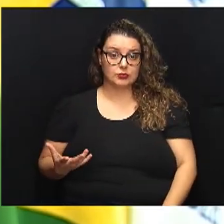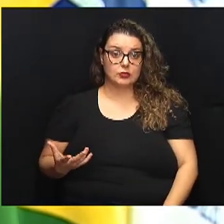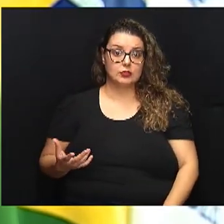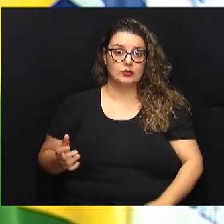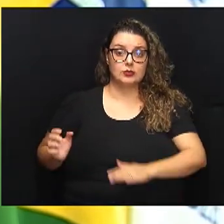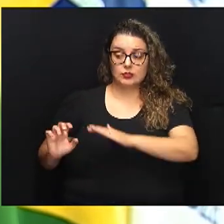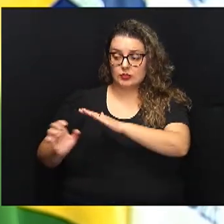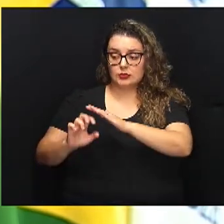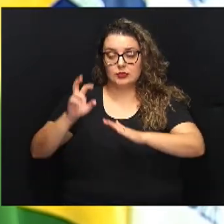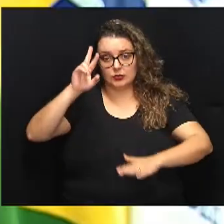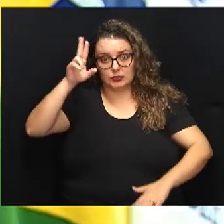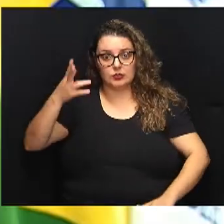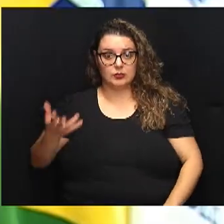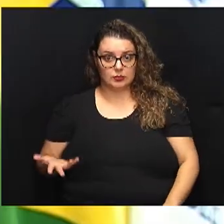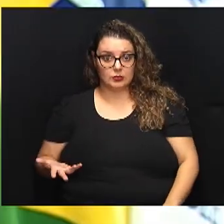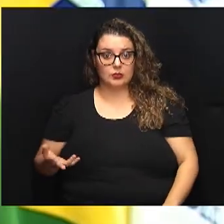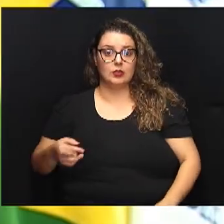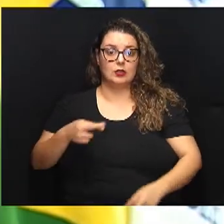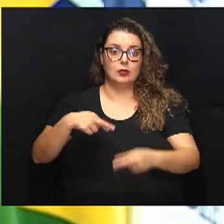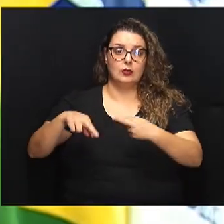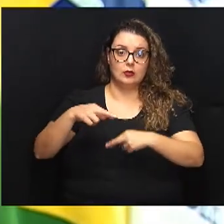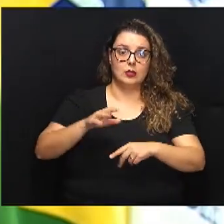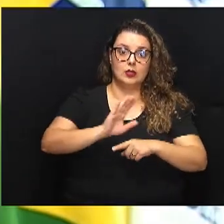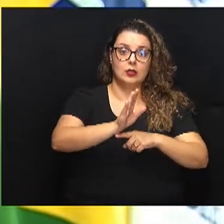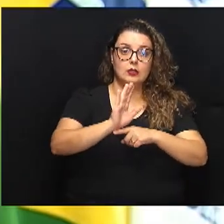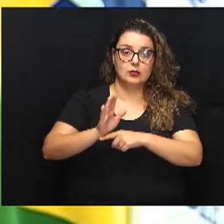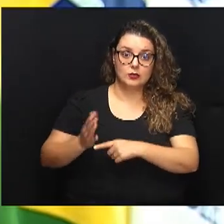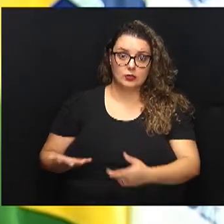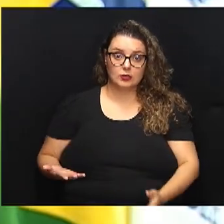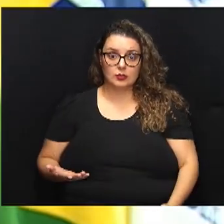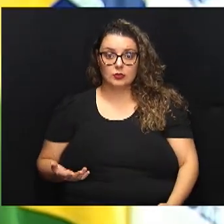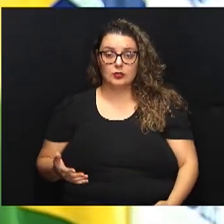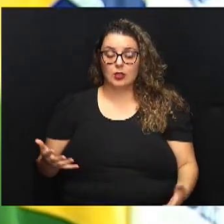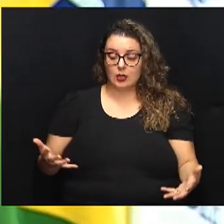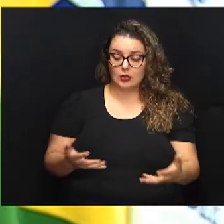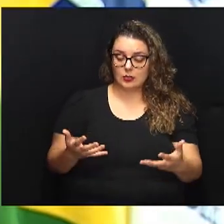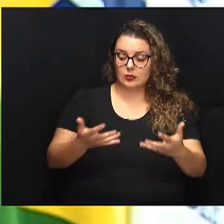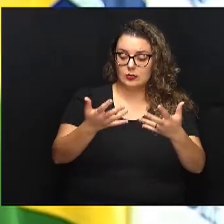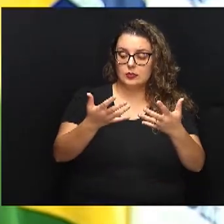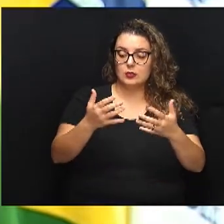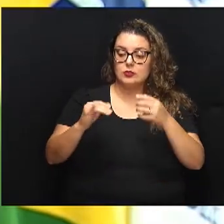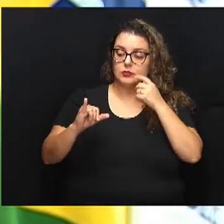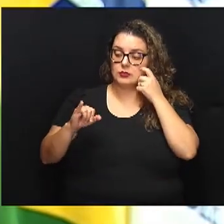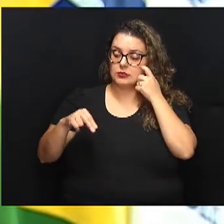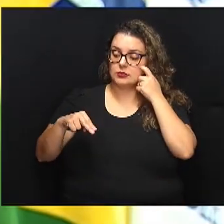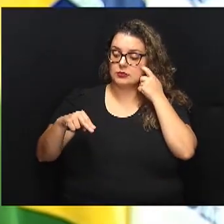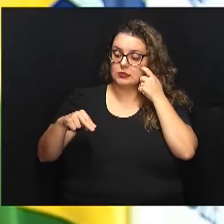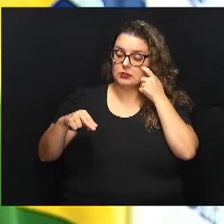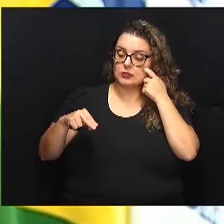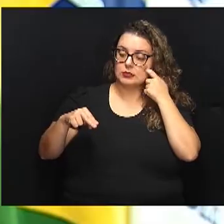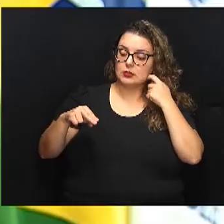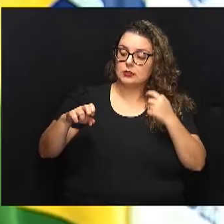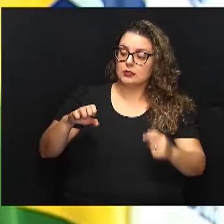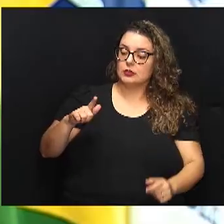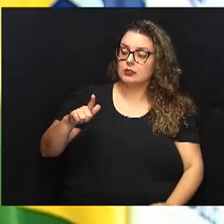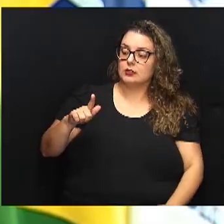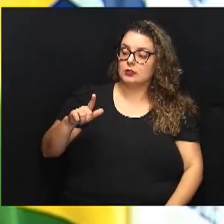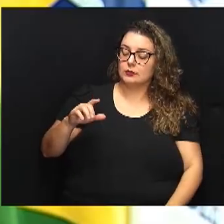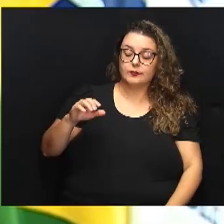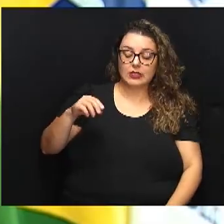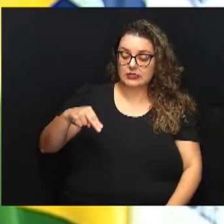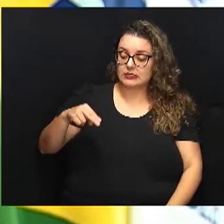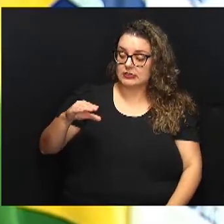empresariais inclusive, com relação à questão do cinema, seja com iniciativas de cineclubes, que é muito forte aqui em Campinas. Então a